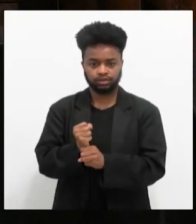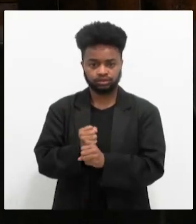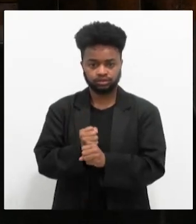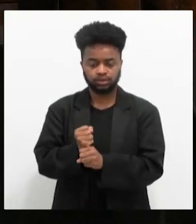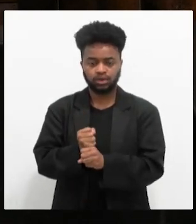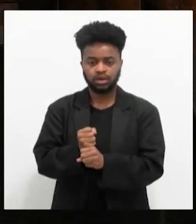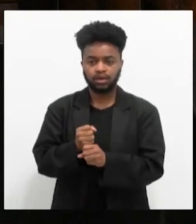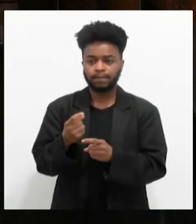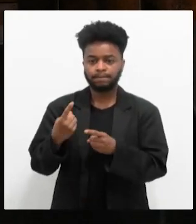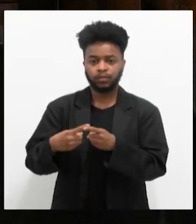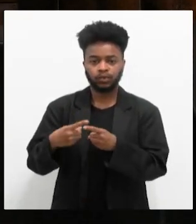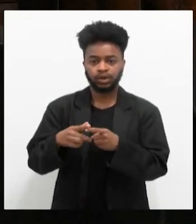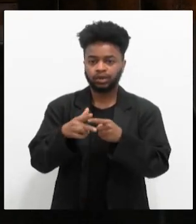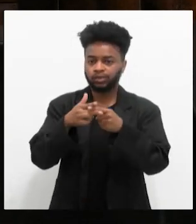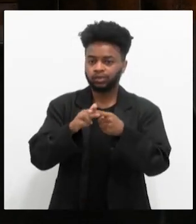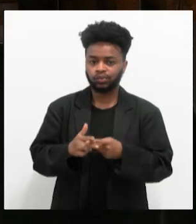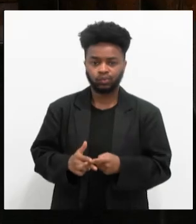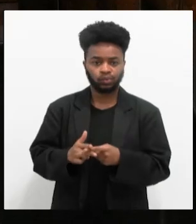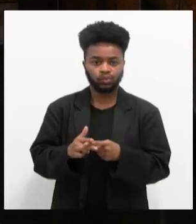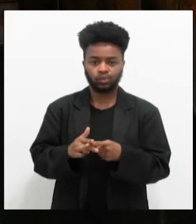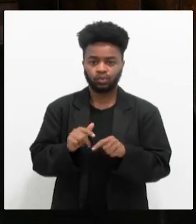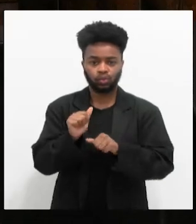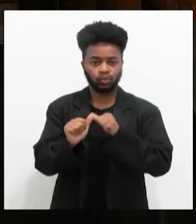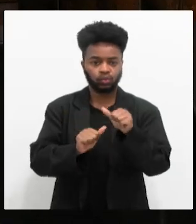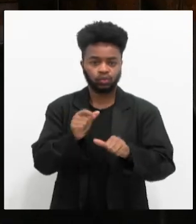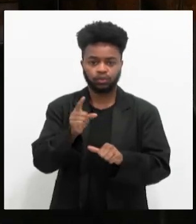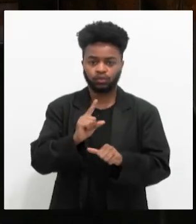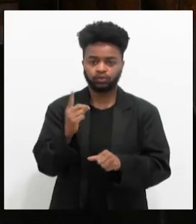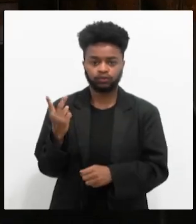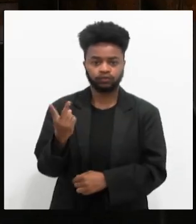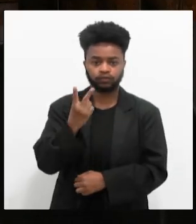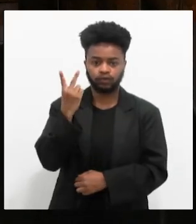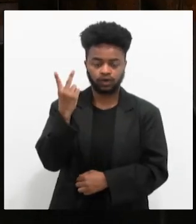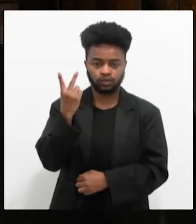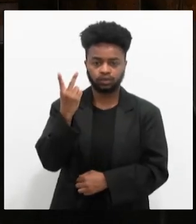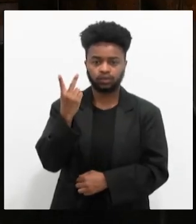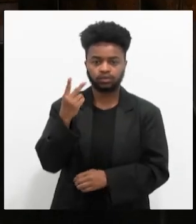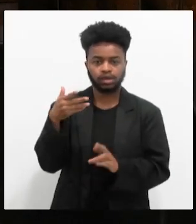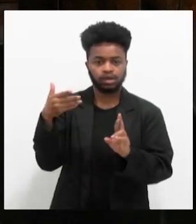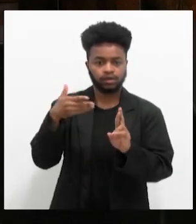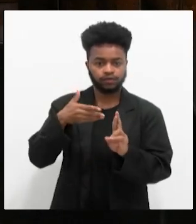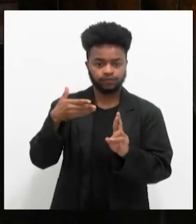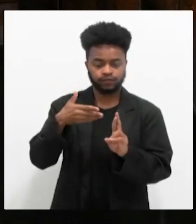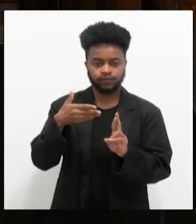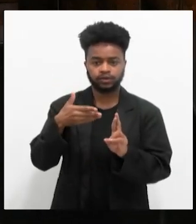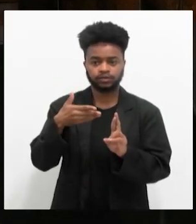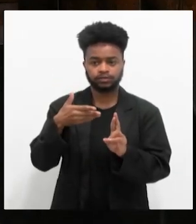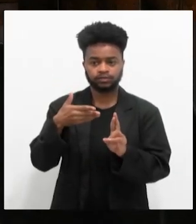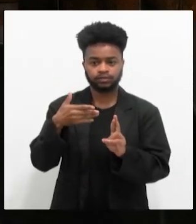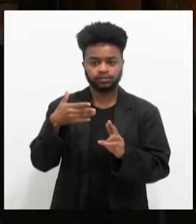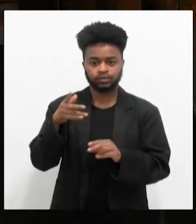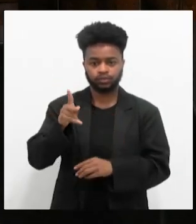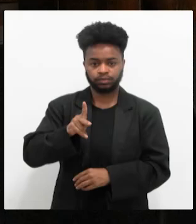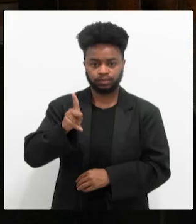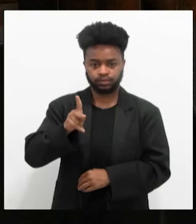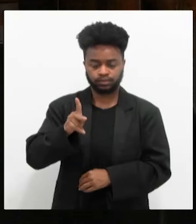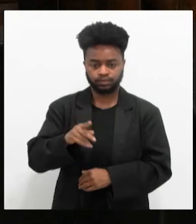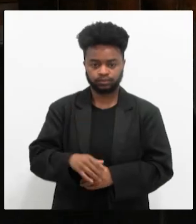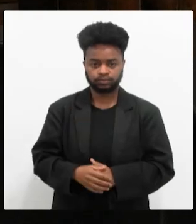porque não reajusta os preços de referência do petróleo.